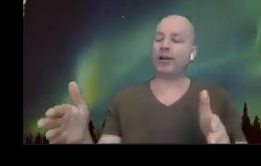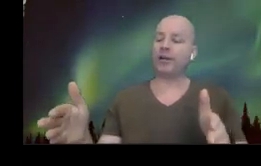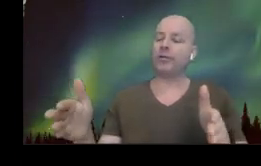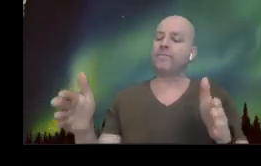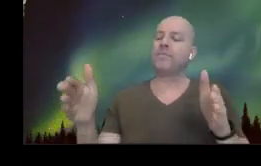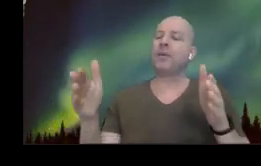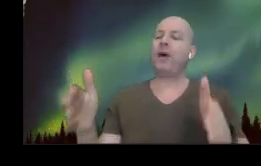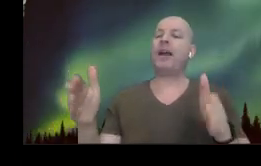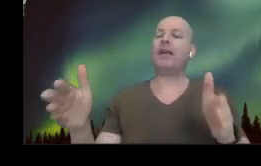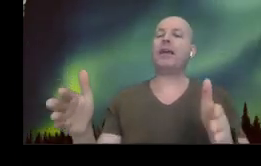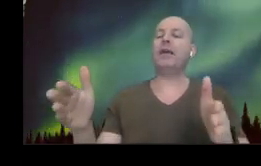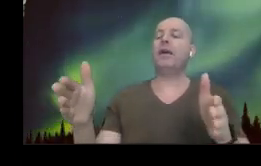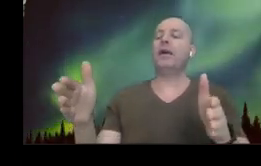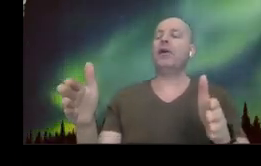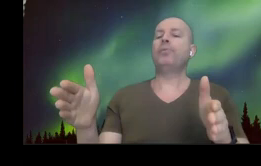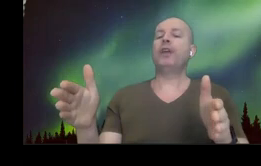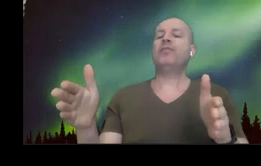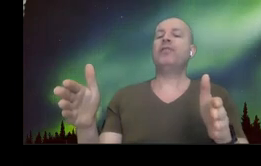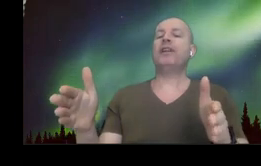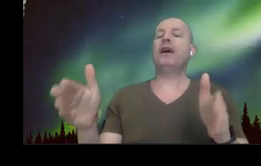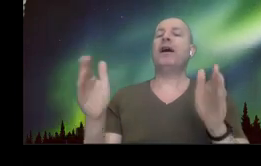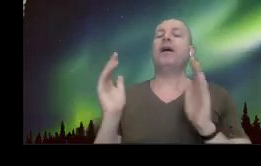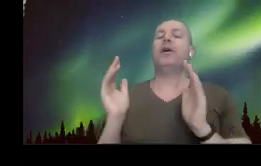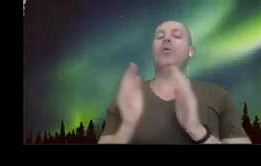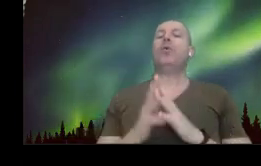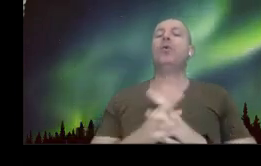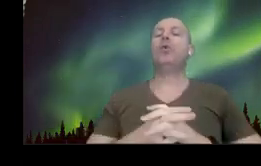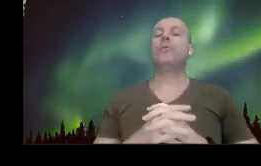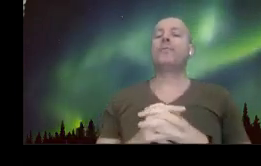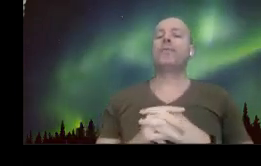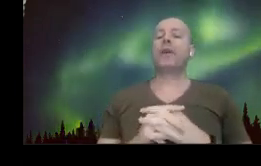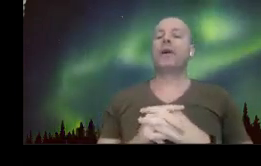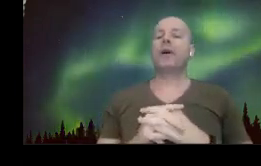gente estava trabalhando, para que eu pudesse avaliar